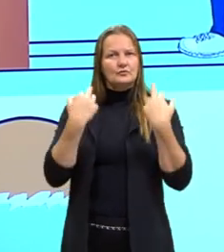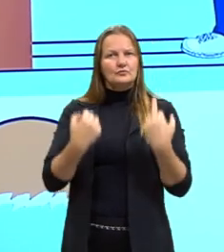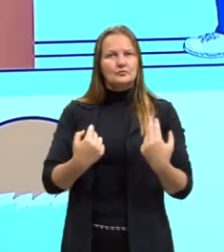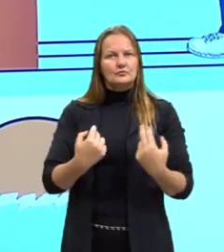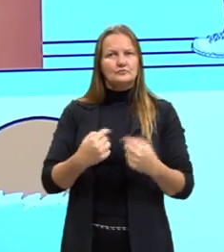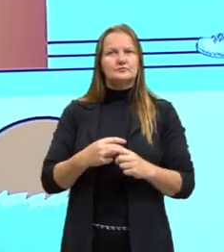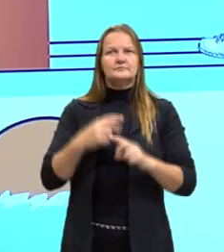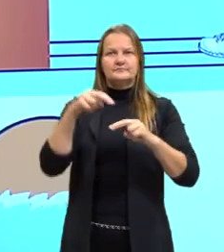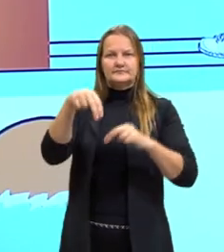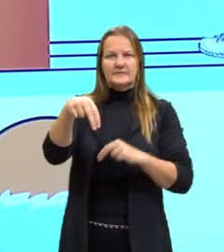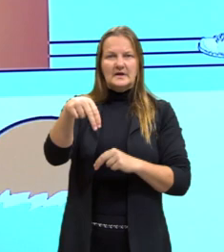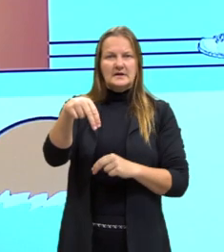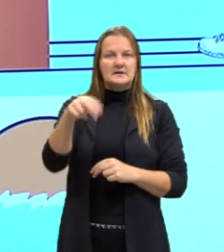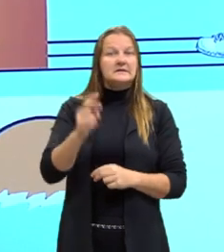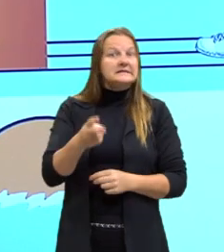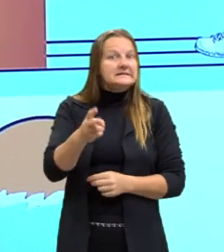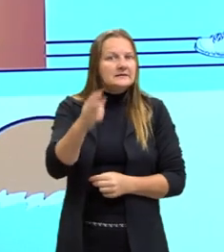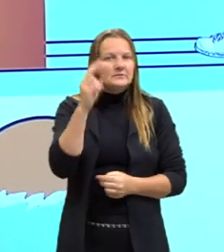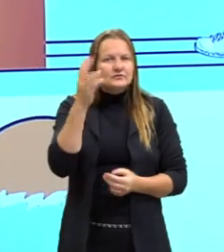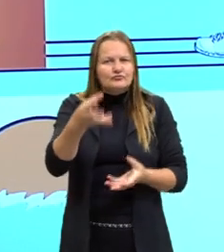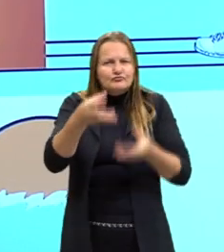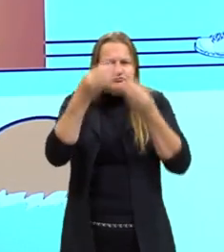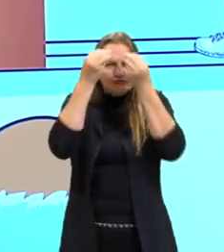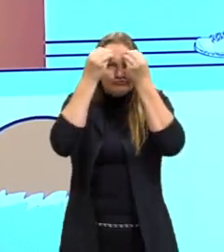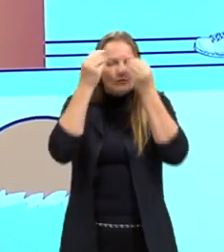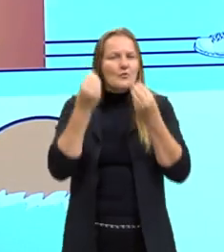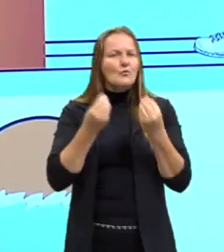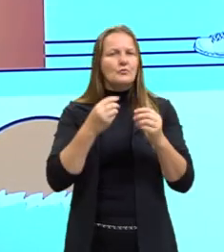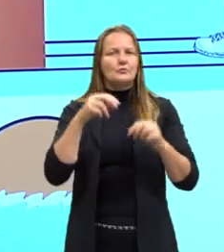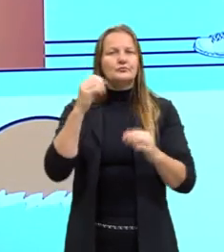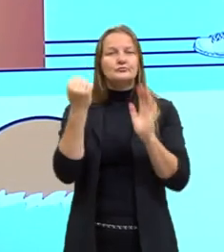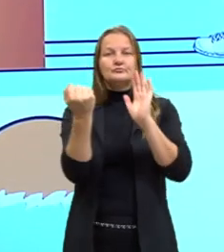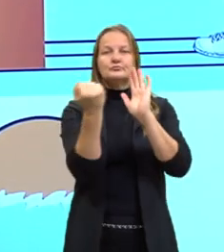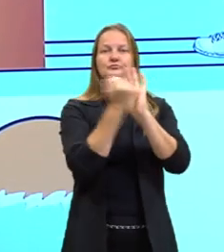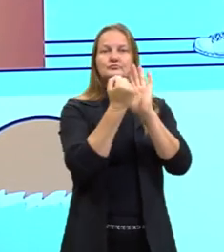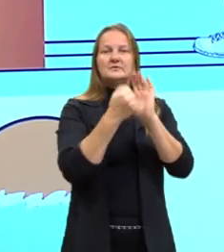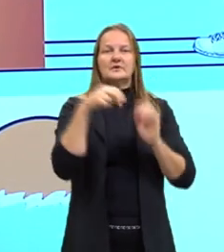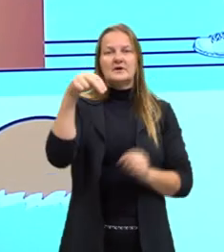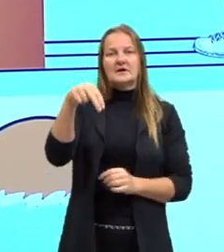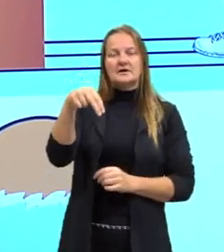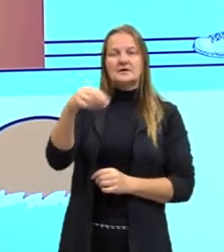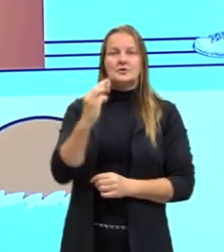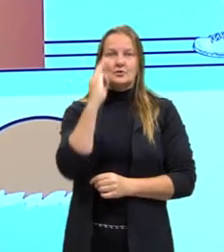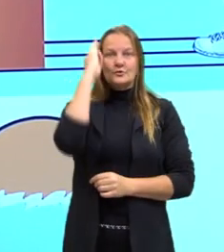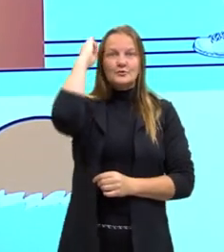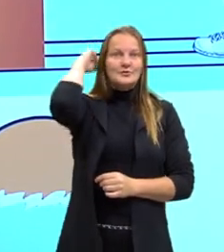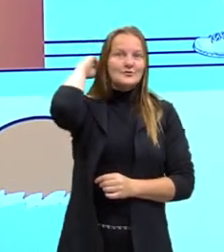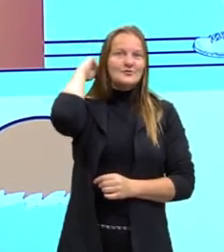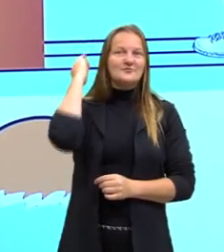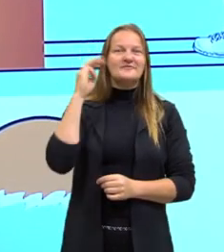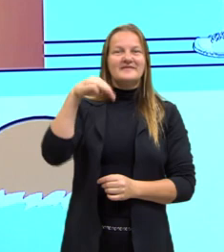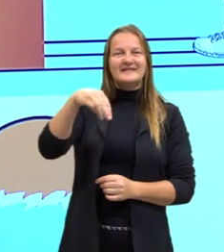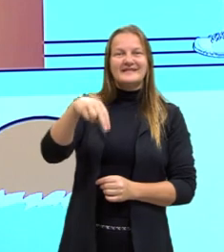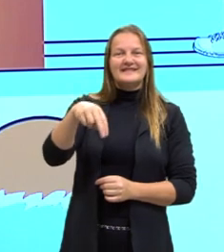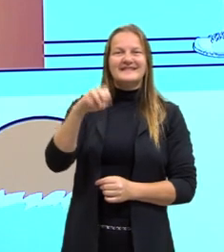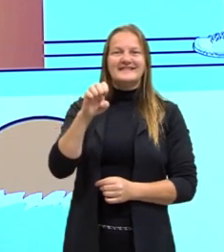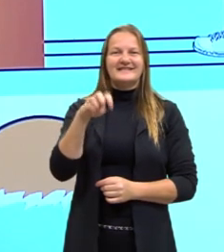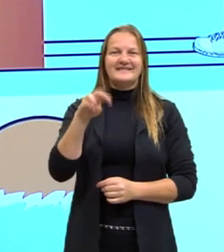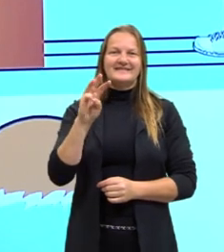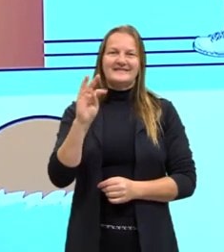apareceu esse n aqui a gente tem que às vezes nem pensar cuidar para não confundir com o Nilton tá aqui a gente está falando de uma